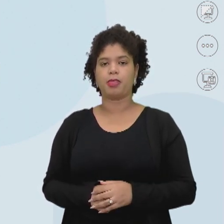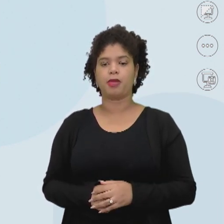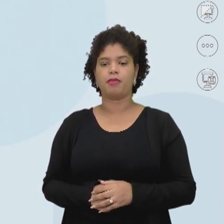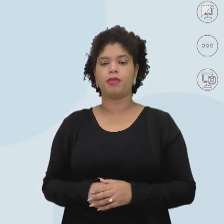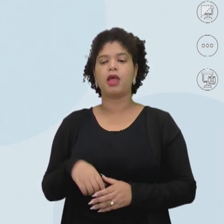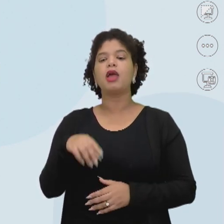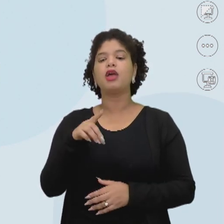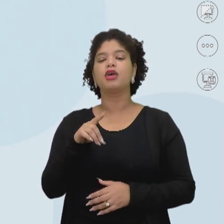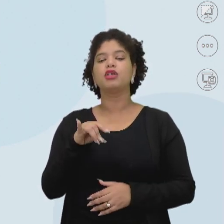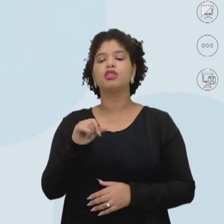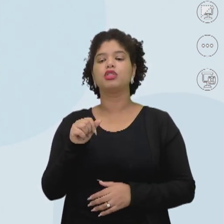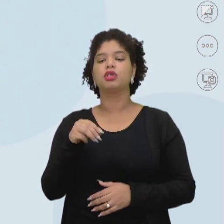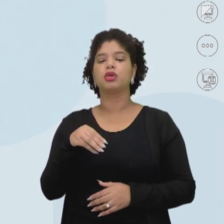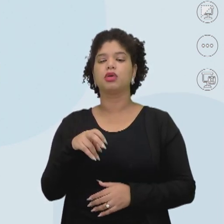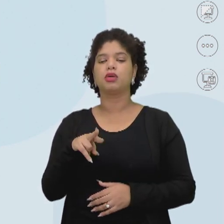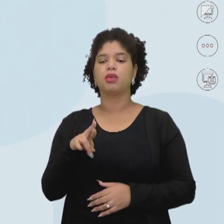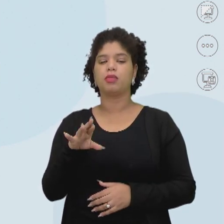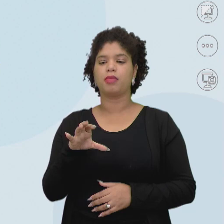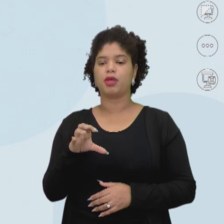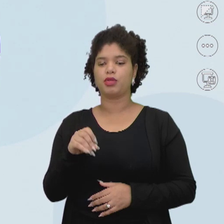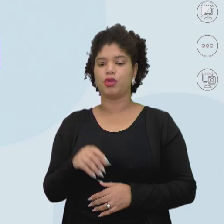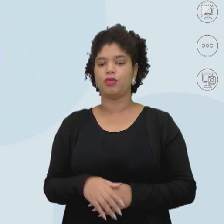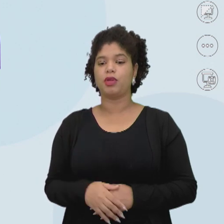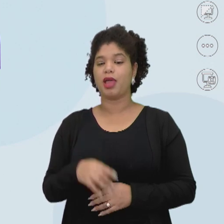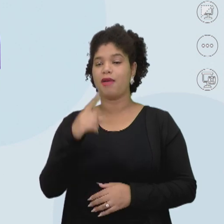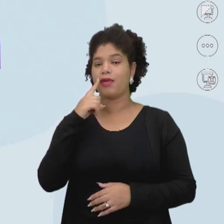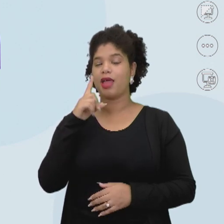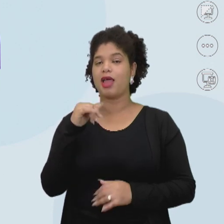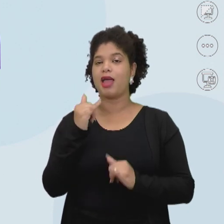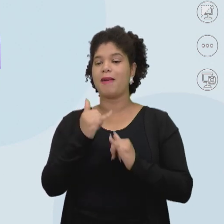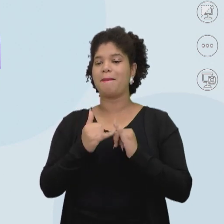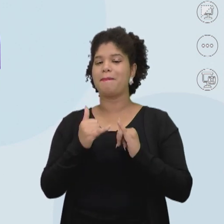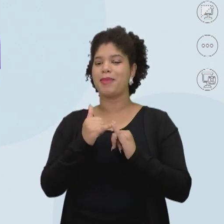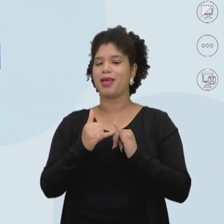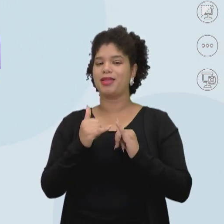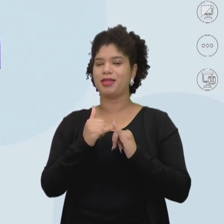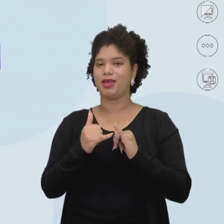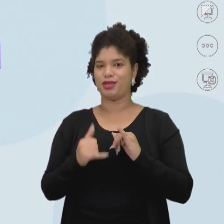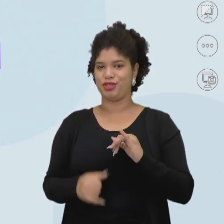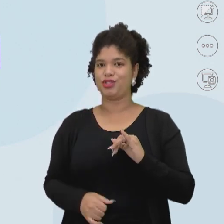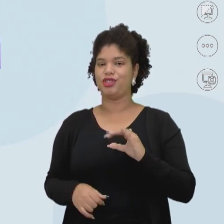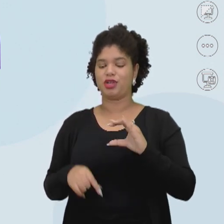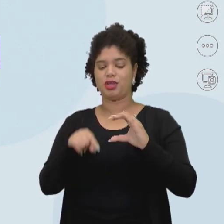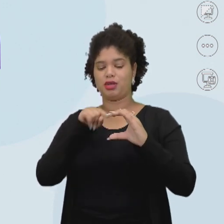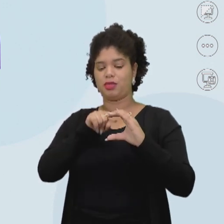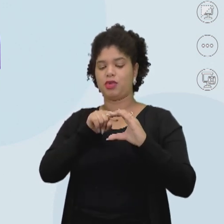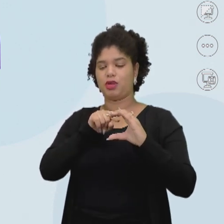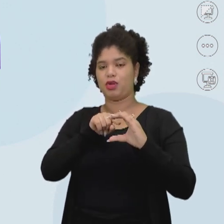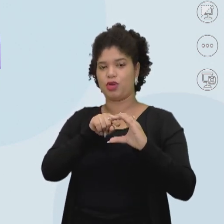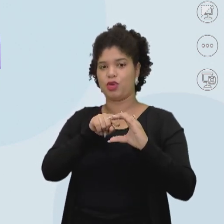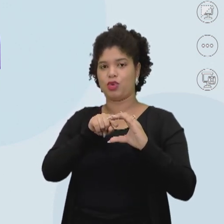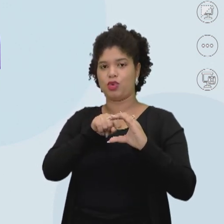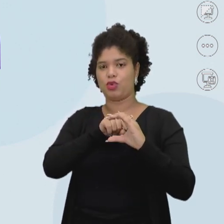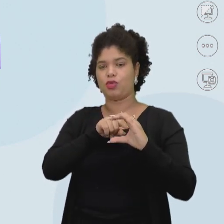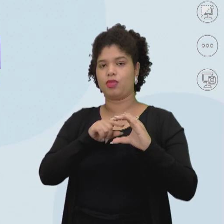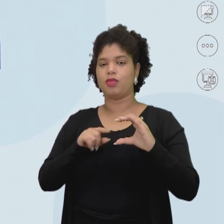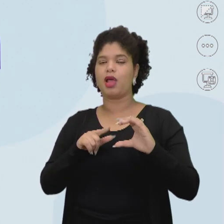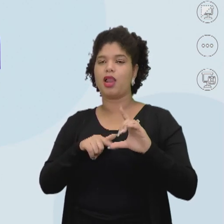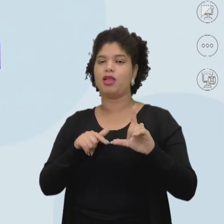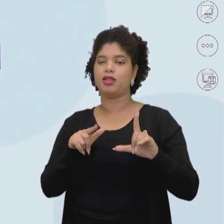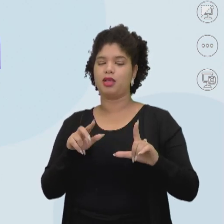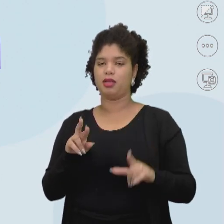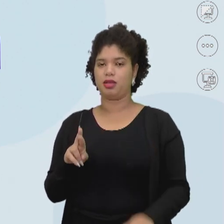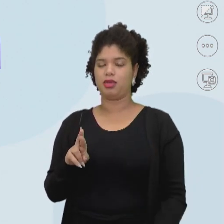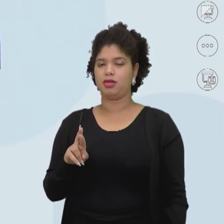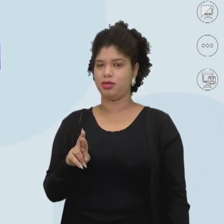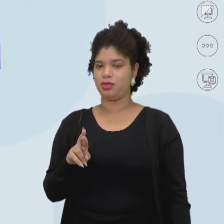famoso diâmetro. E o raio é exatamente a metade disso, que a gente normalmente representa pela letra R. Por